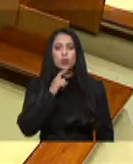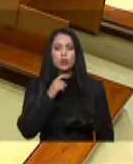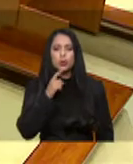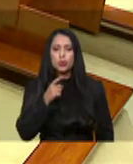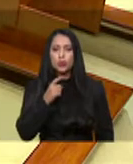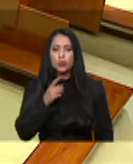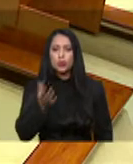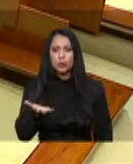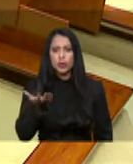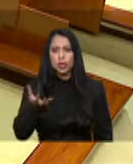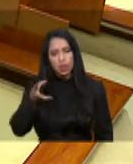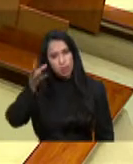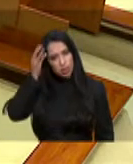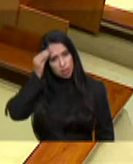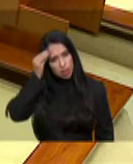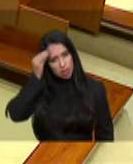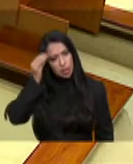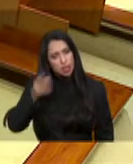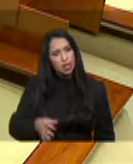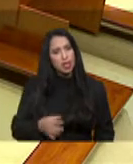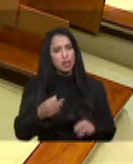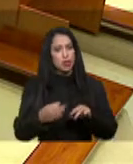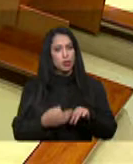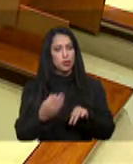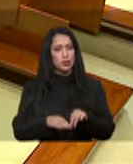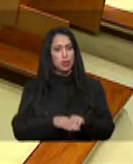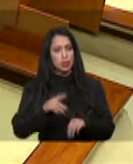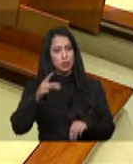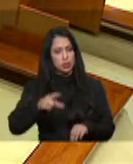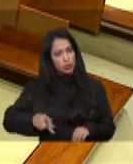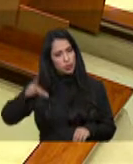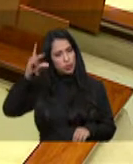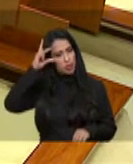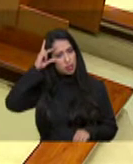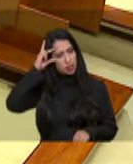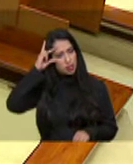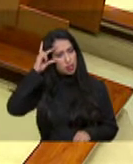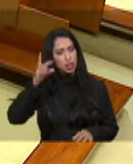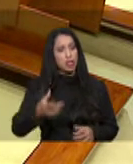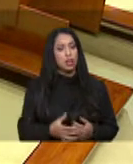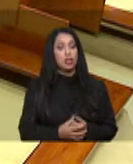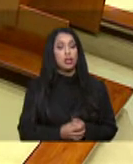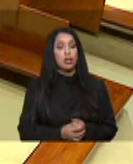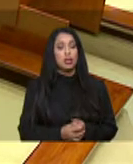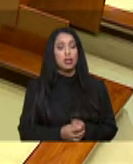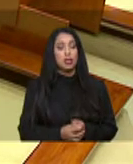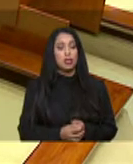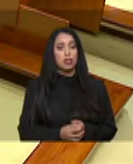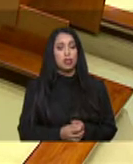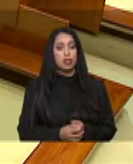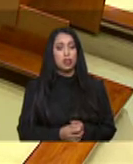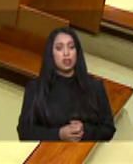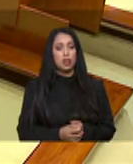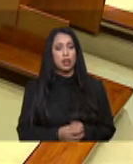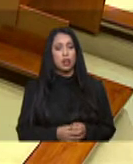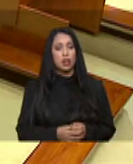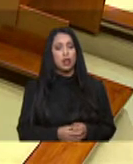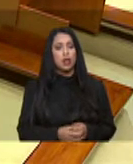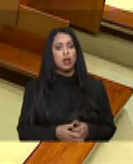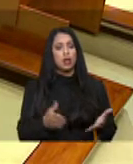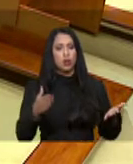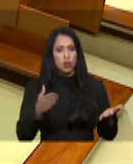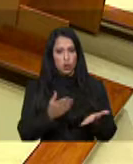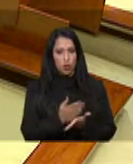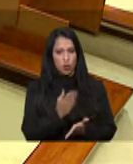dúvida. Estaria o eminente ministro André conhecendo como ADI, como